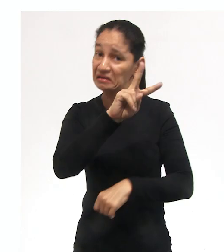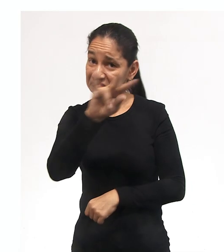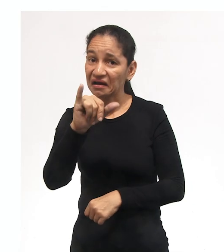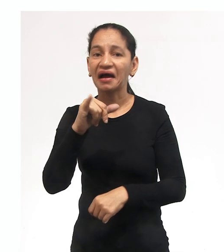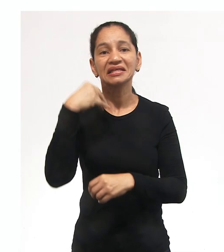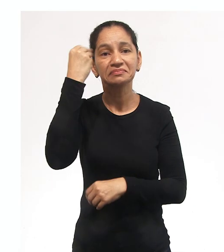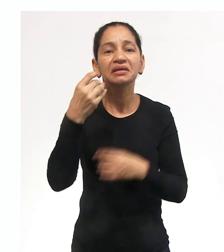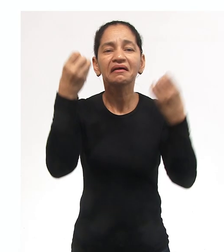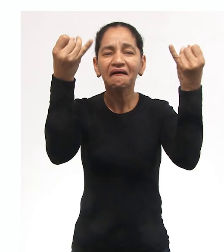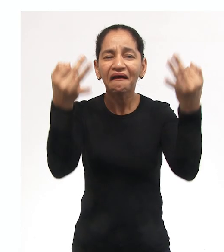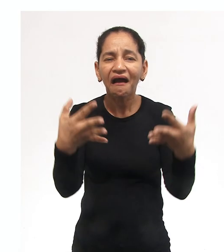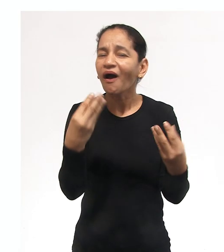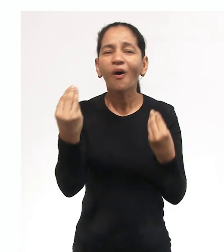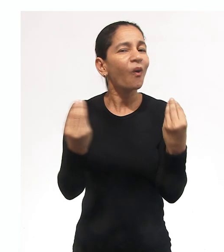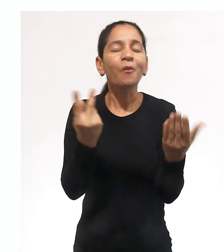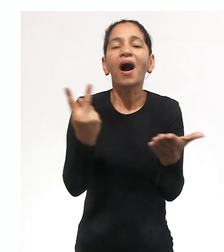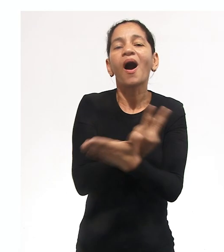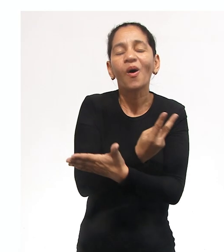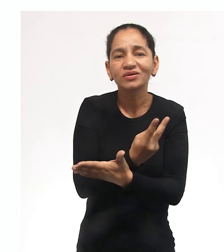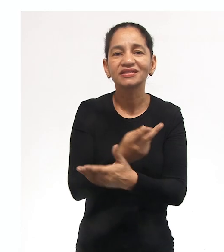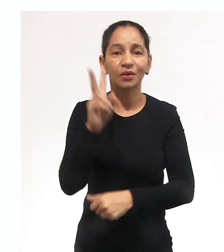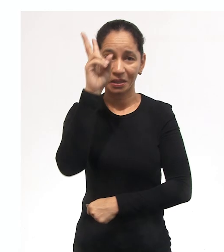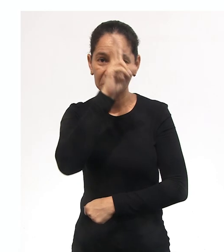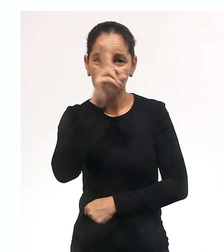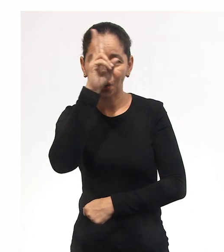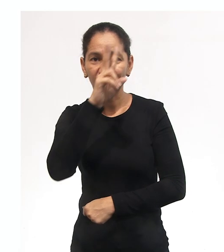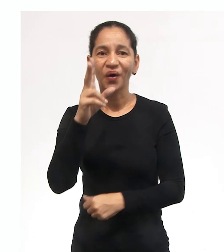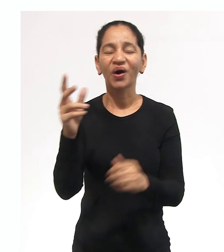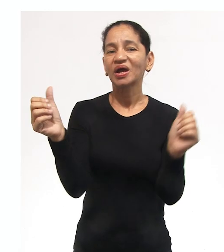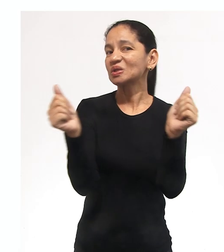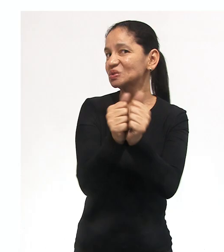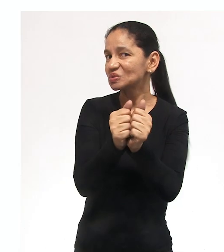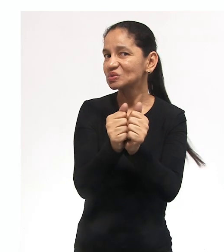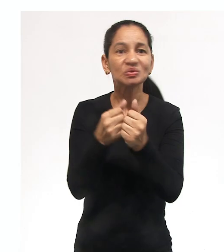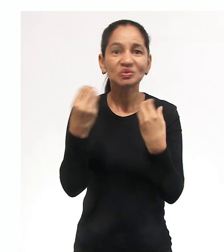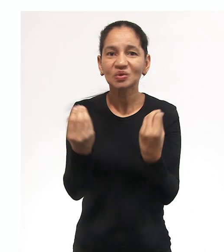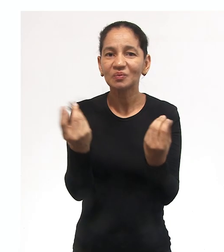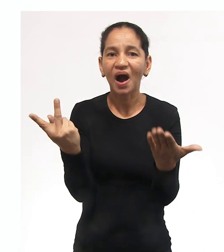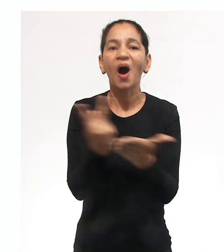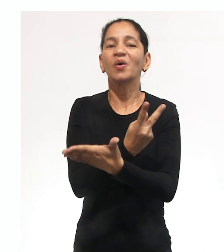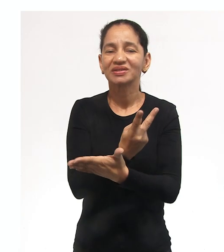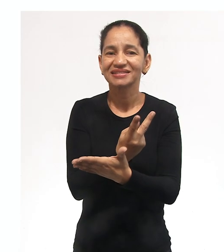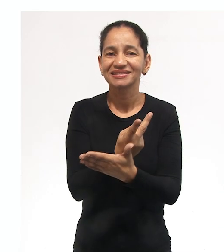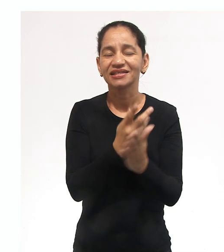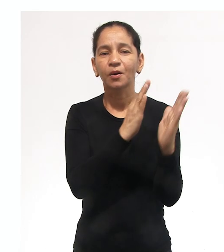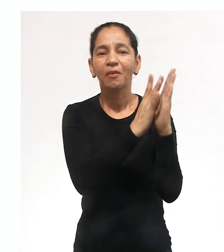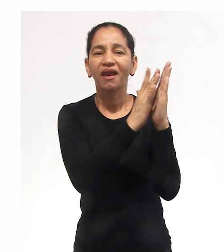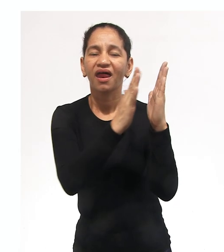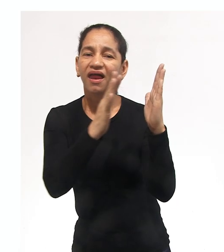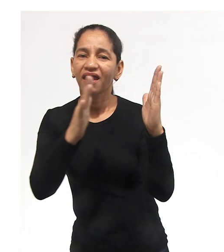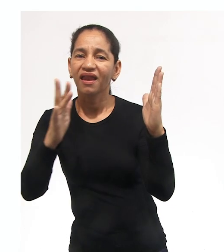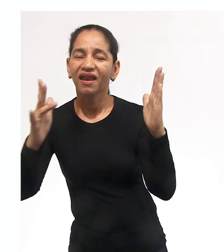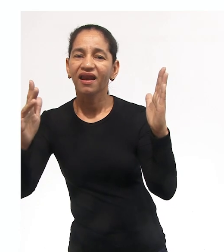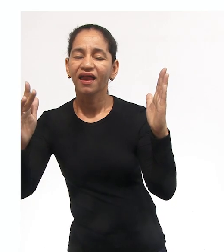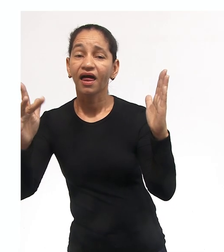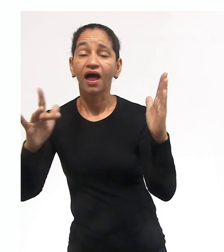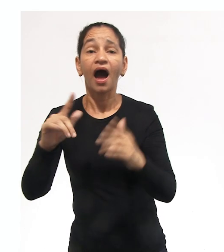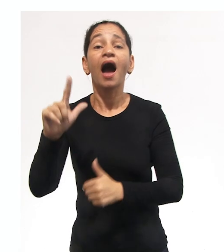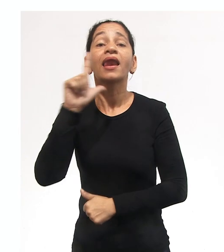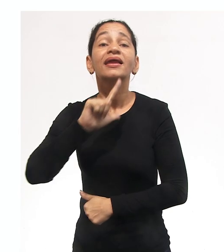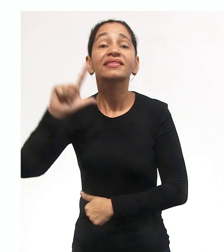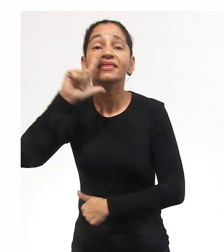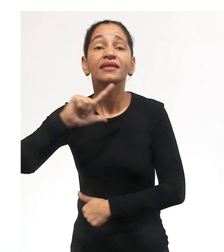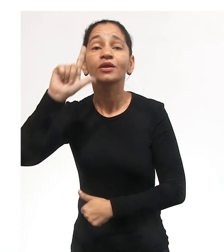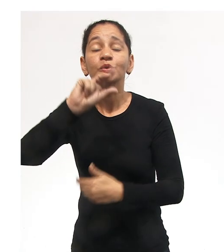vai passar toda essa história, essa produção de histórias em